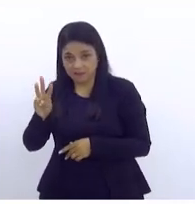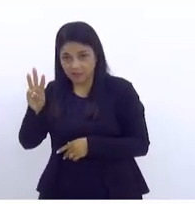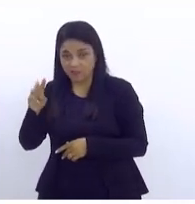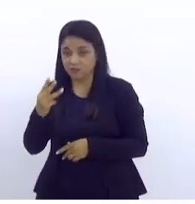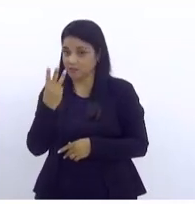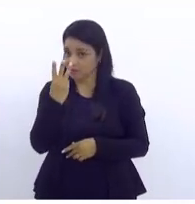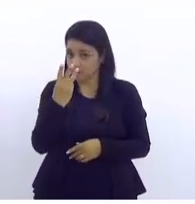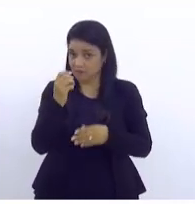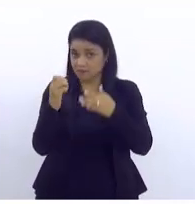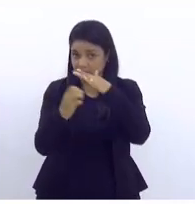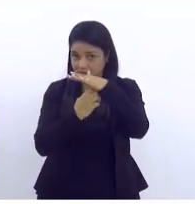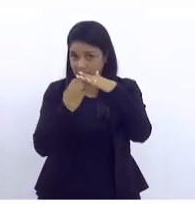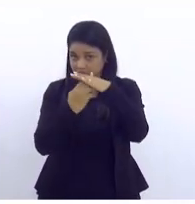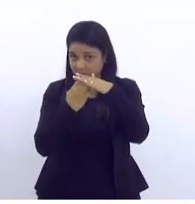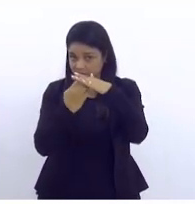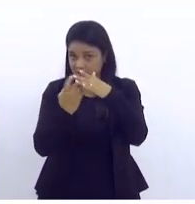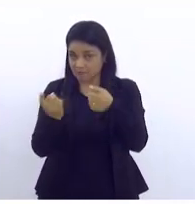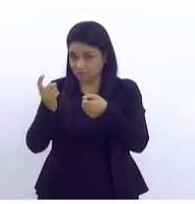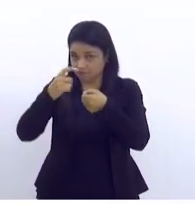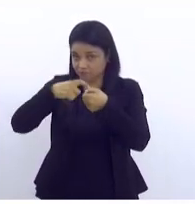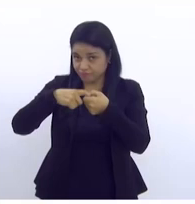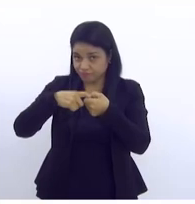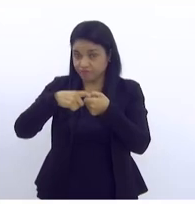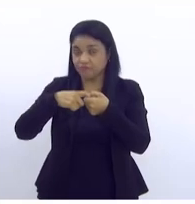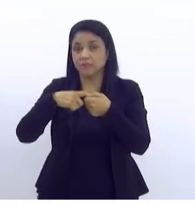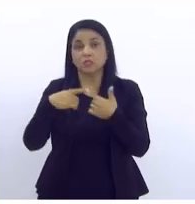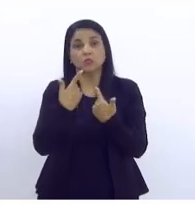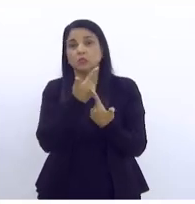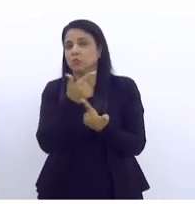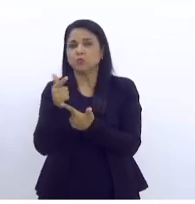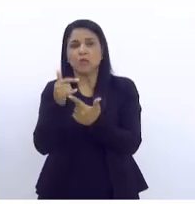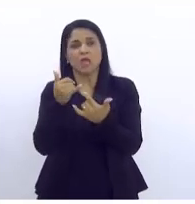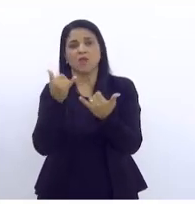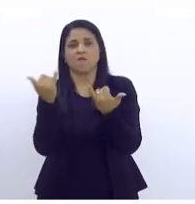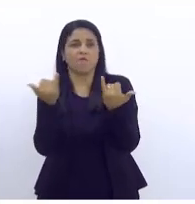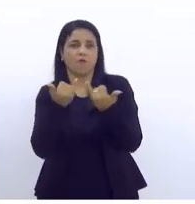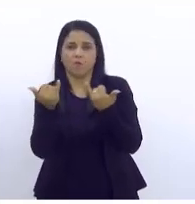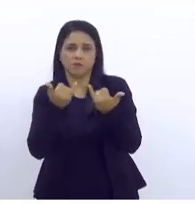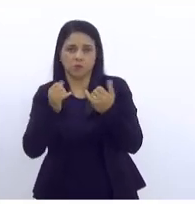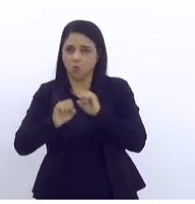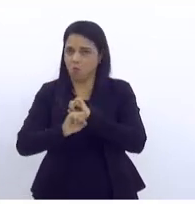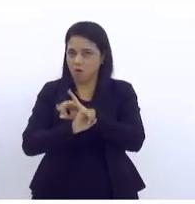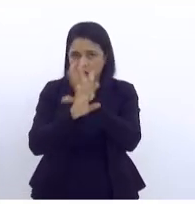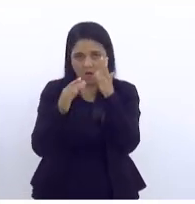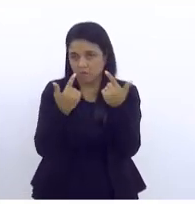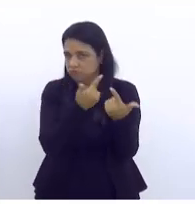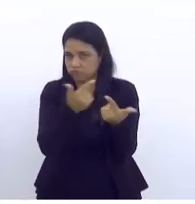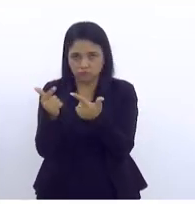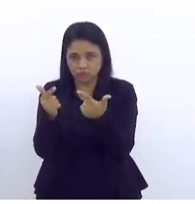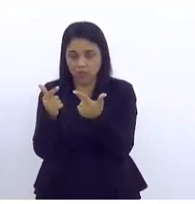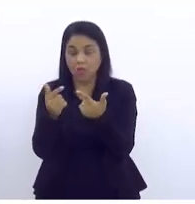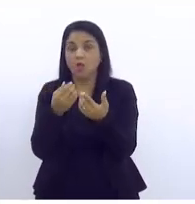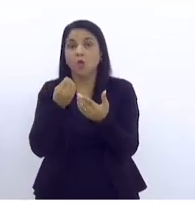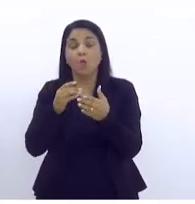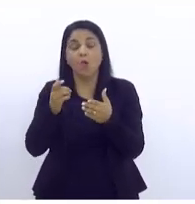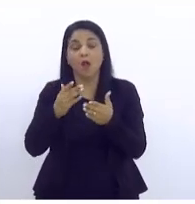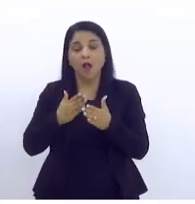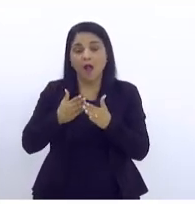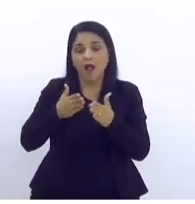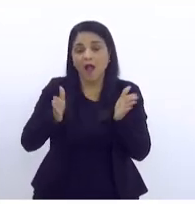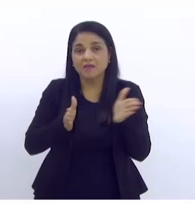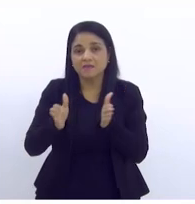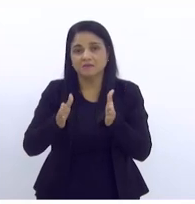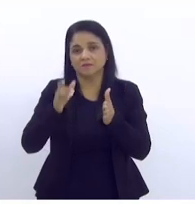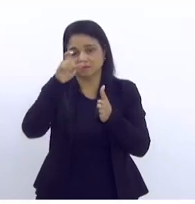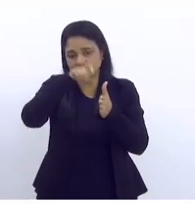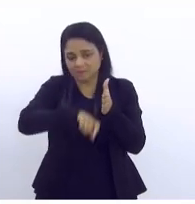empresas concessionárias eh não tem uma informação Clara sobre como é que você tem acesso à tarifa social isso é fundamental